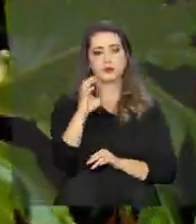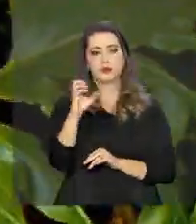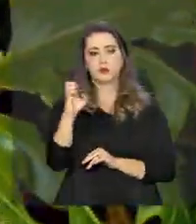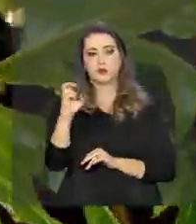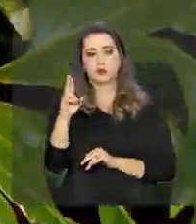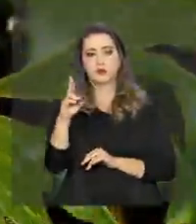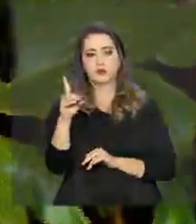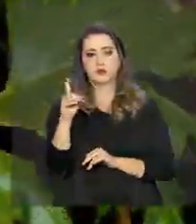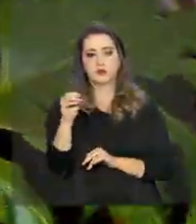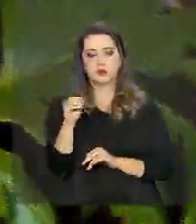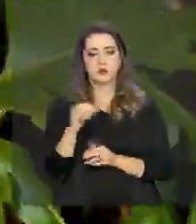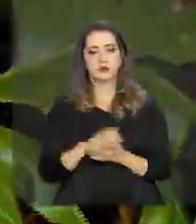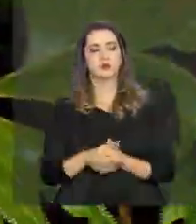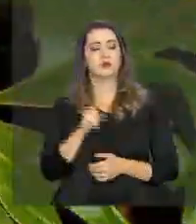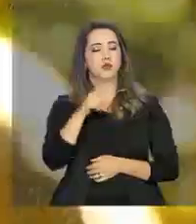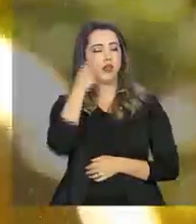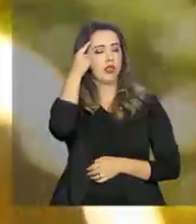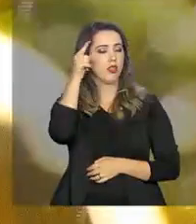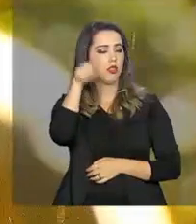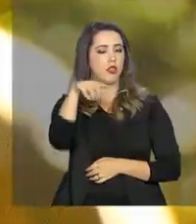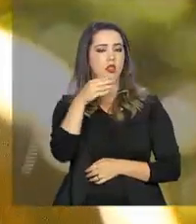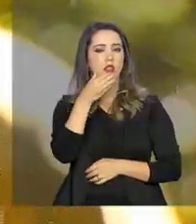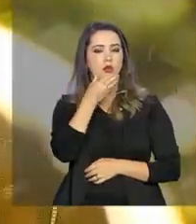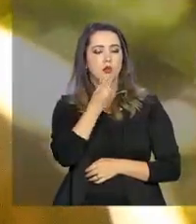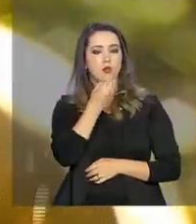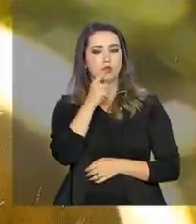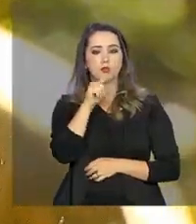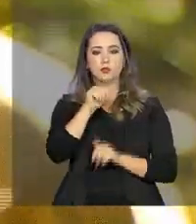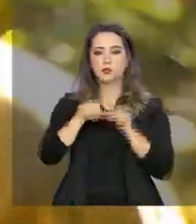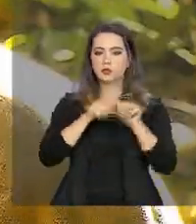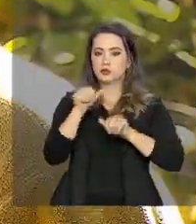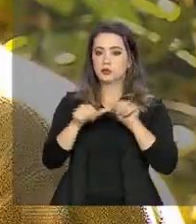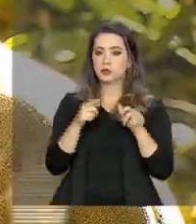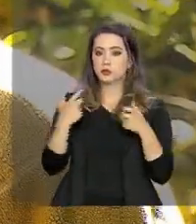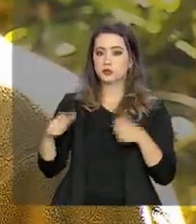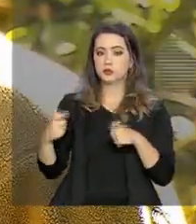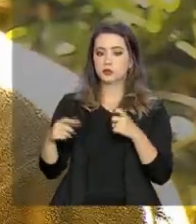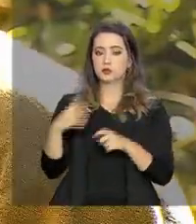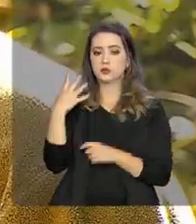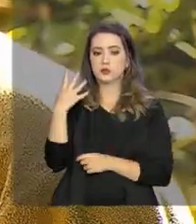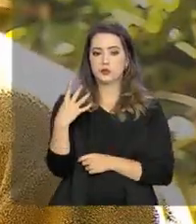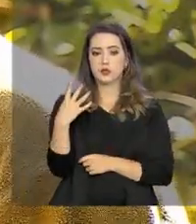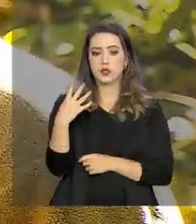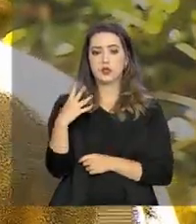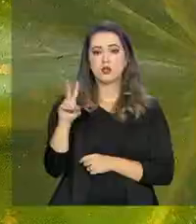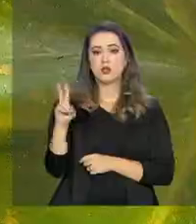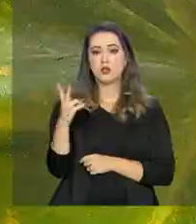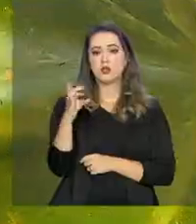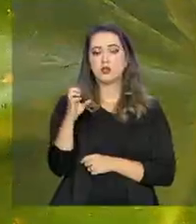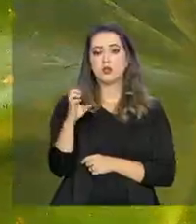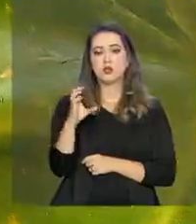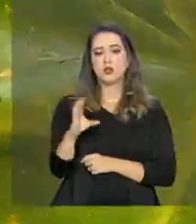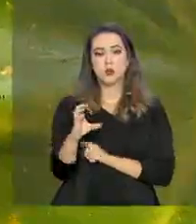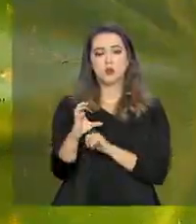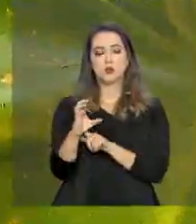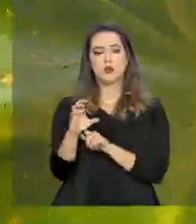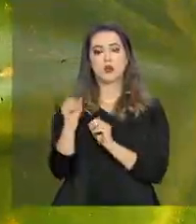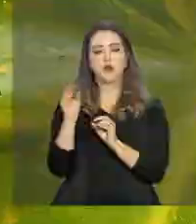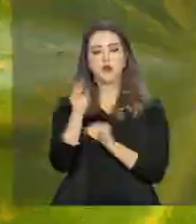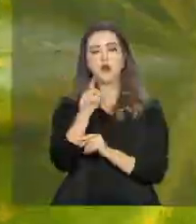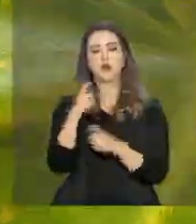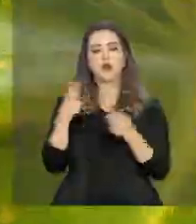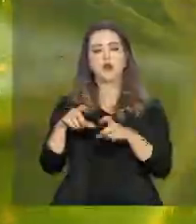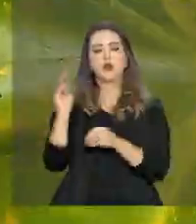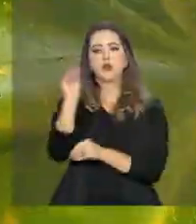de tudo isso é o senhor fernando que decidiu transformar a propriedade de quatro hectares e meio em uma reserva particular